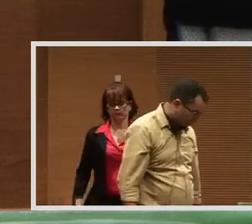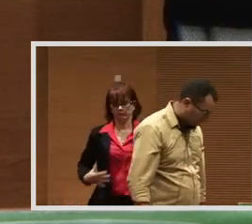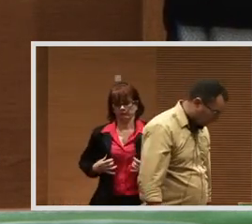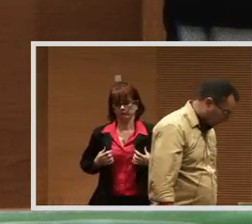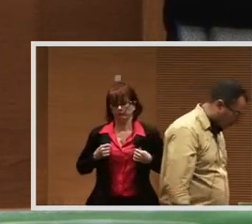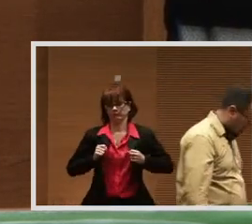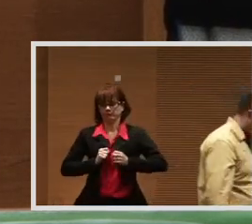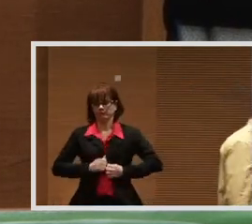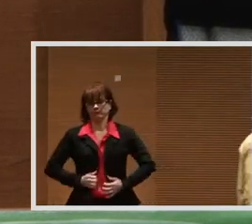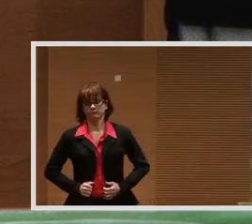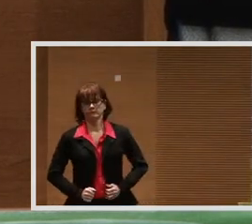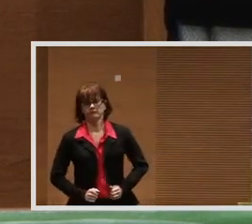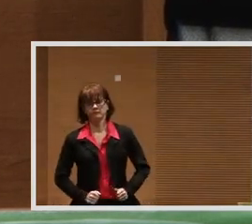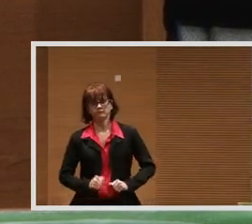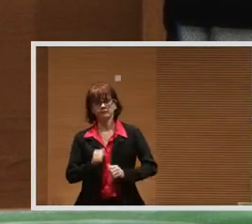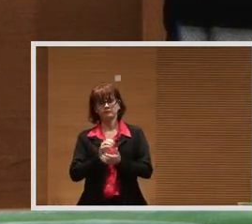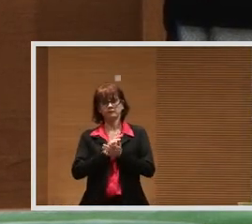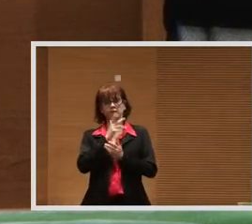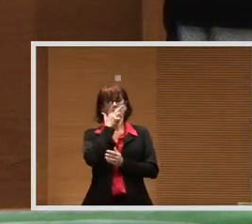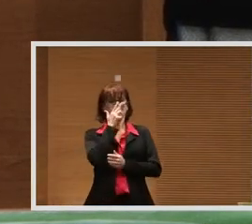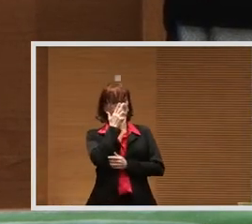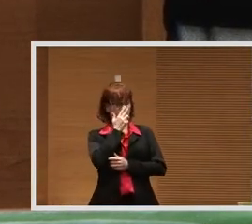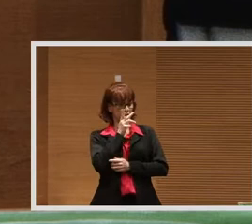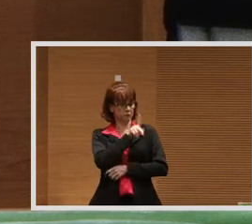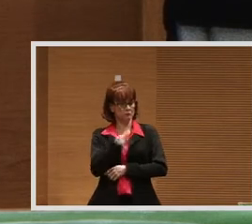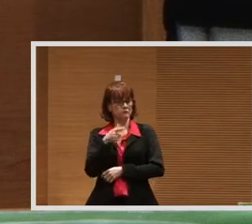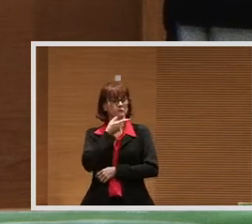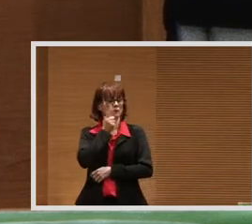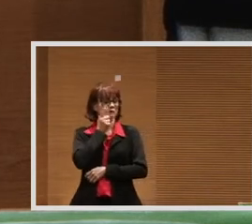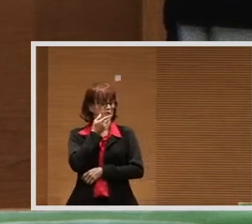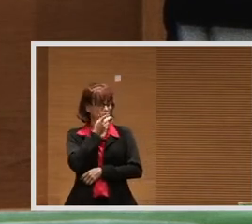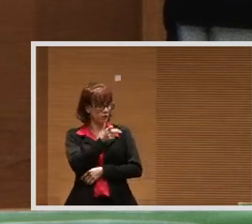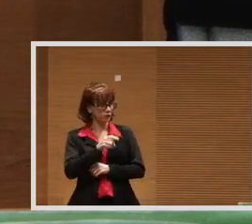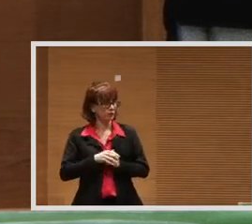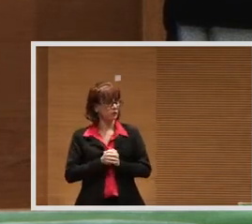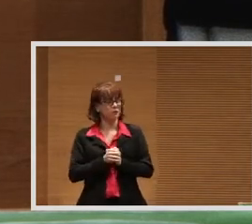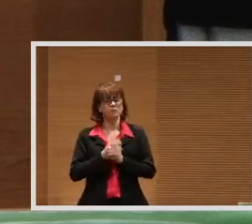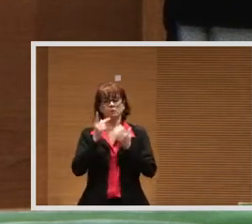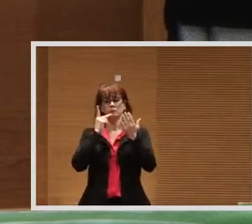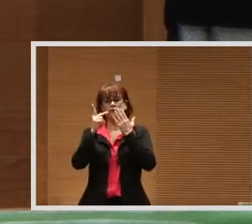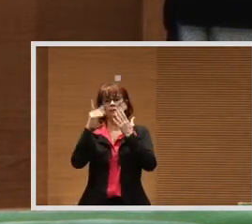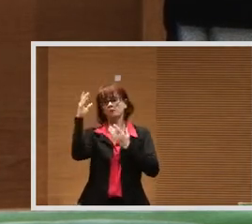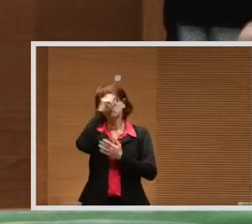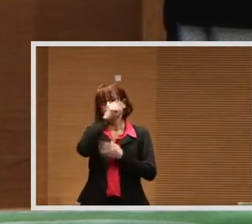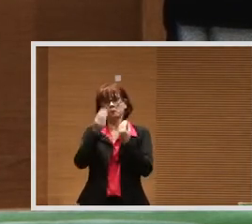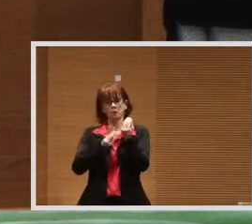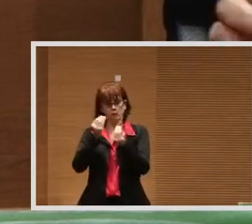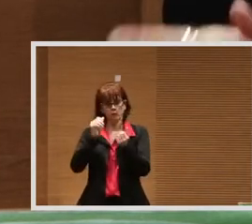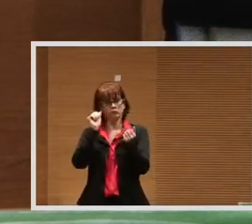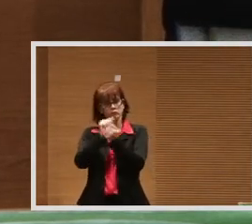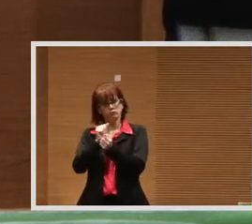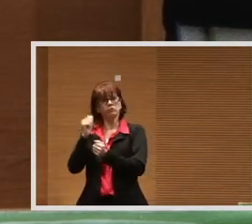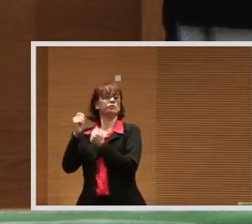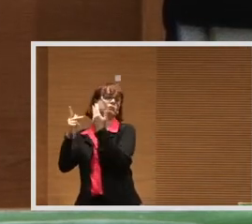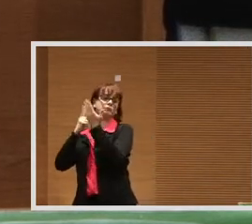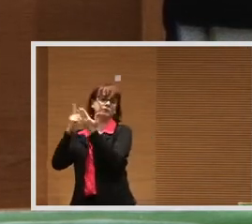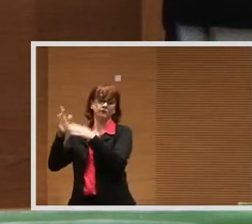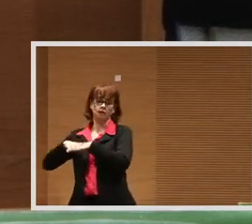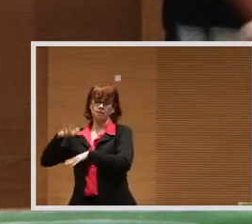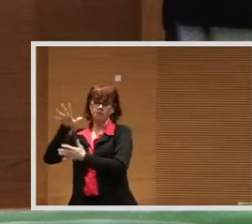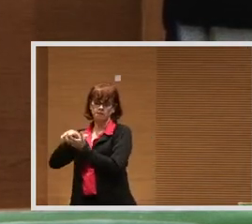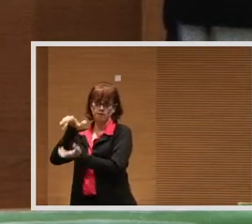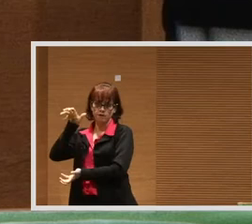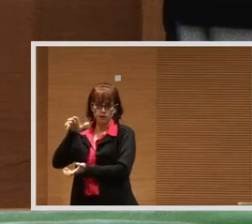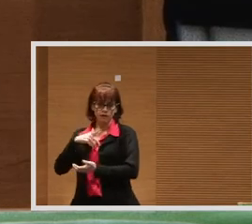com o que o professor ontem, o John, falou, que o psiquiatra aprende com os psiquiatras mais velhos.